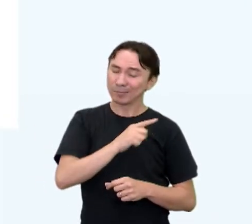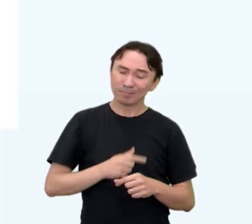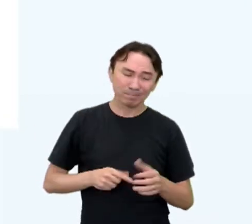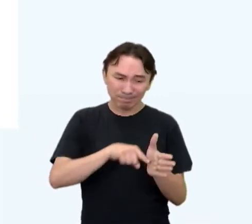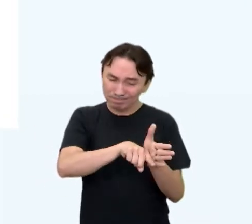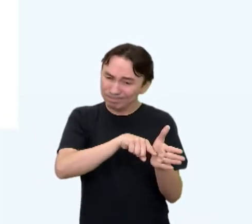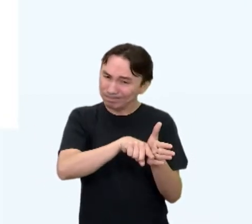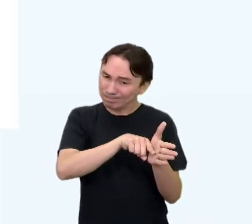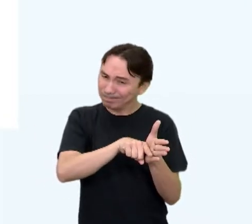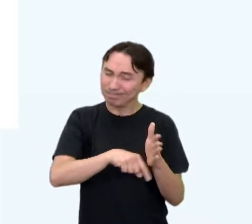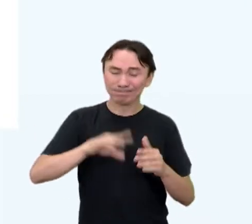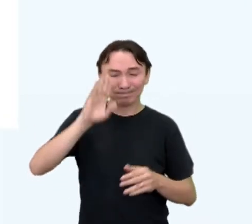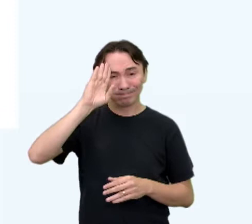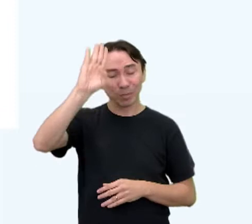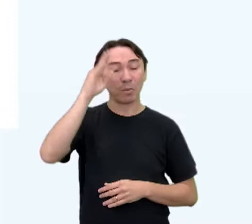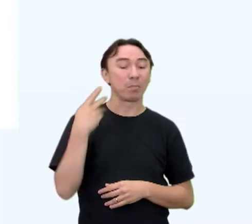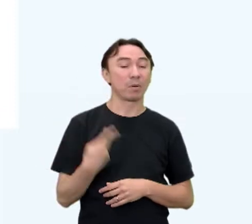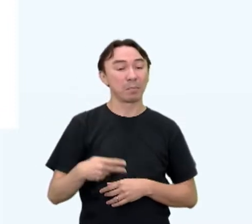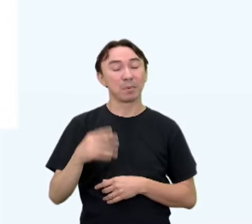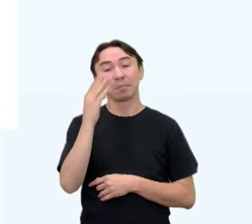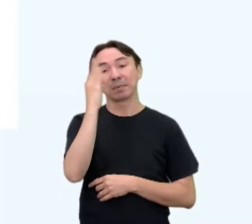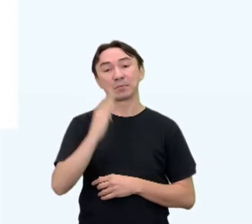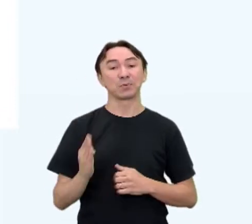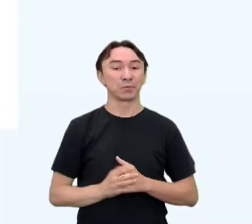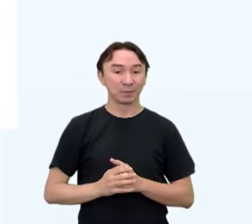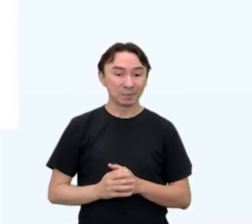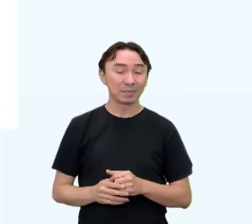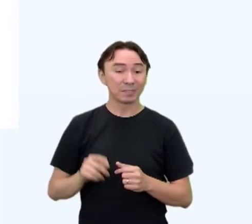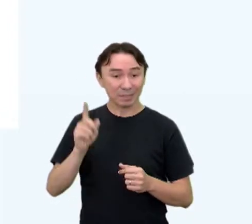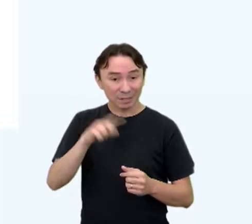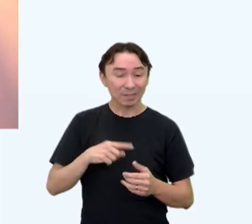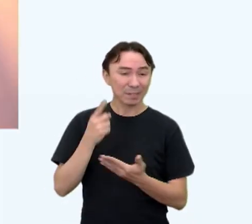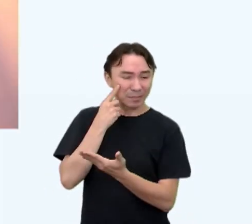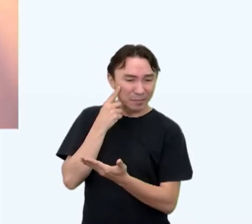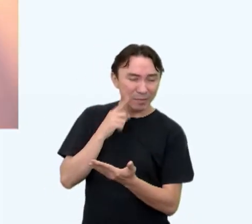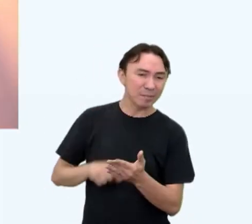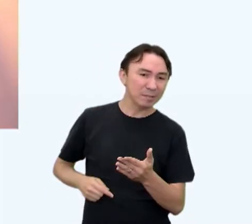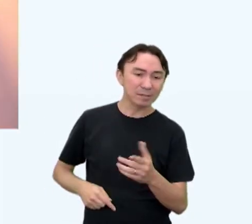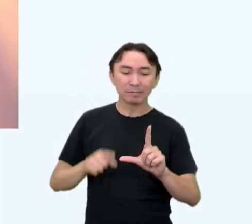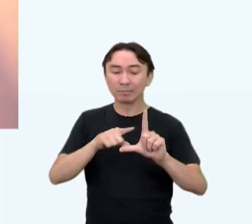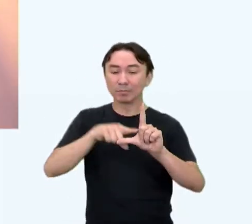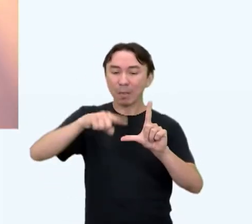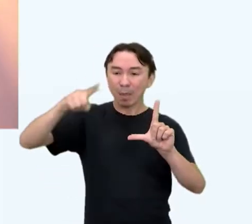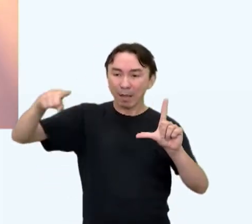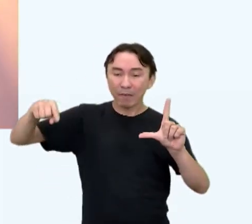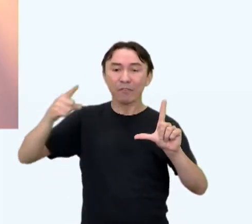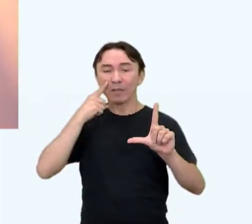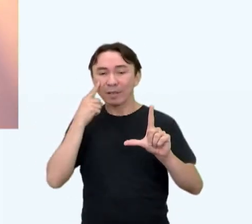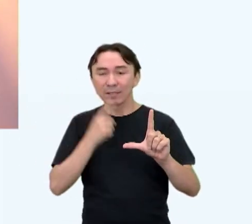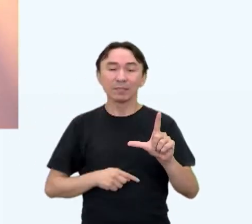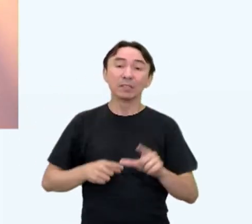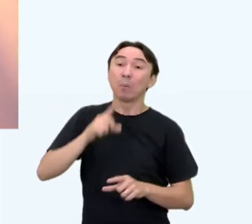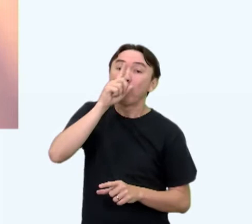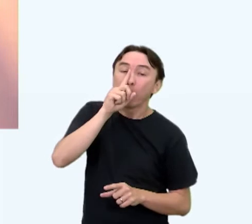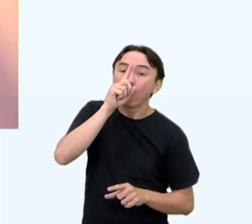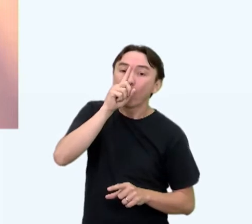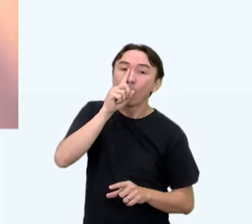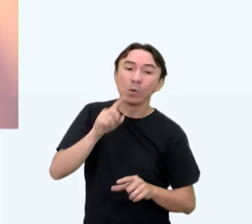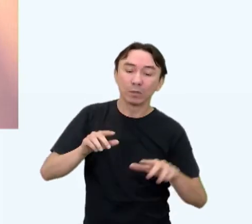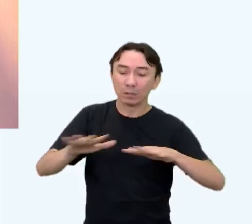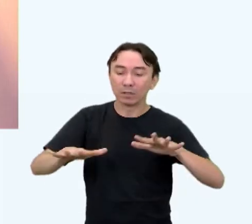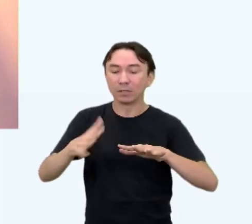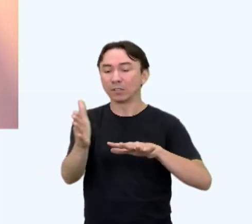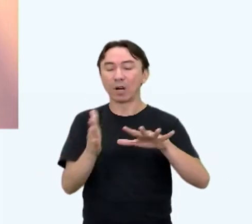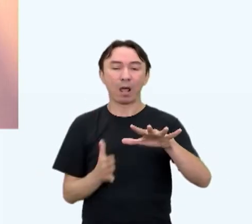país. Um dos trabalhos do Centro de Sismologia é atualizar o mapa de risco sísmico do Brasil, porque já aconteceu, por